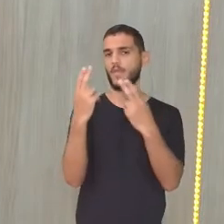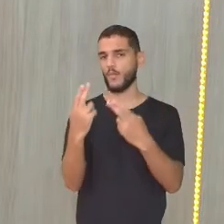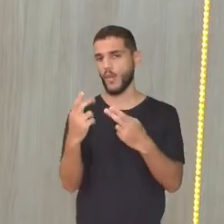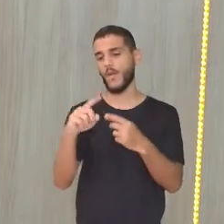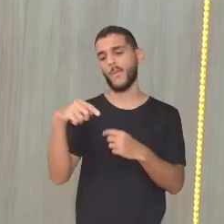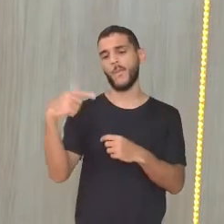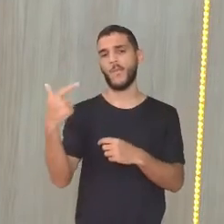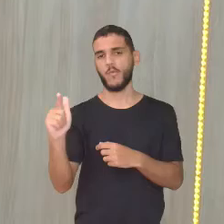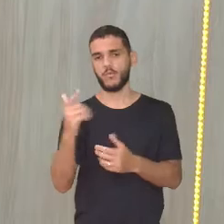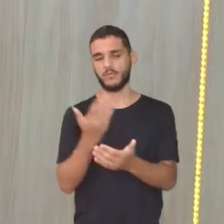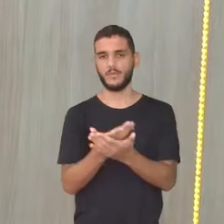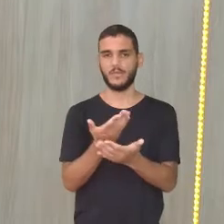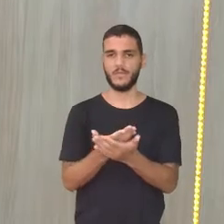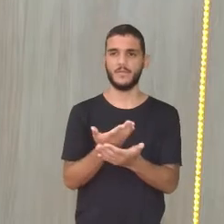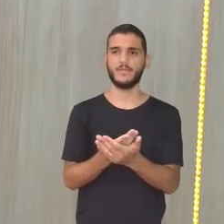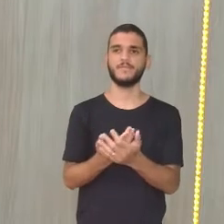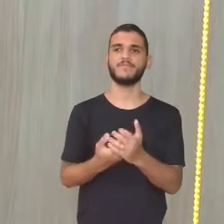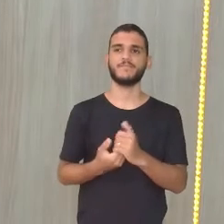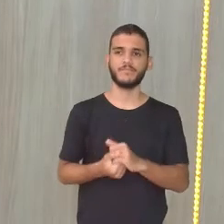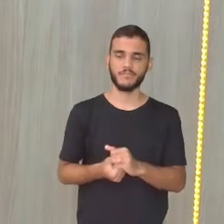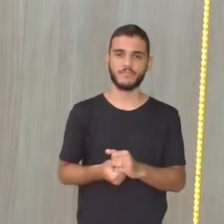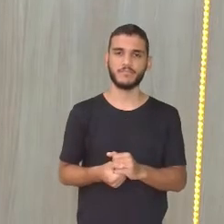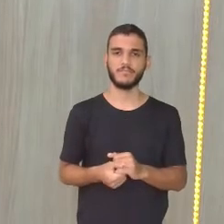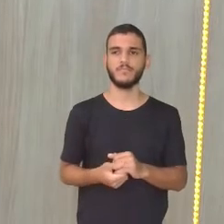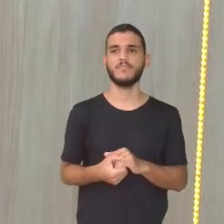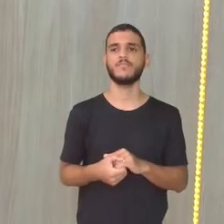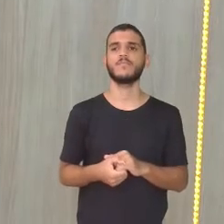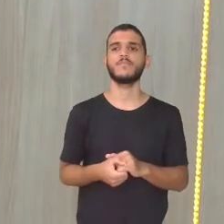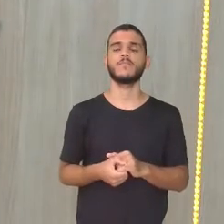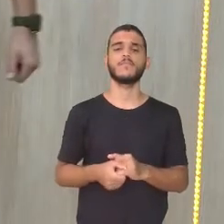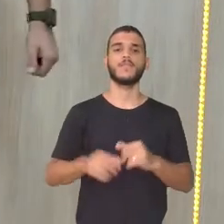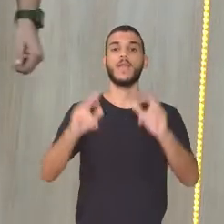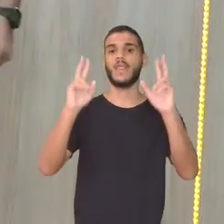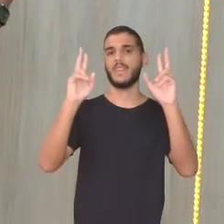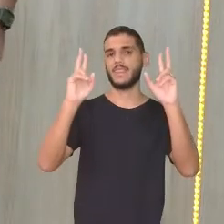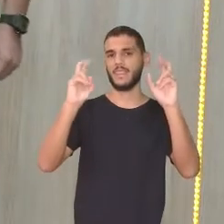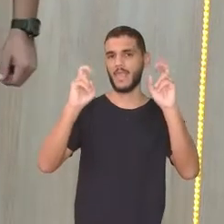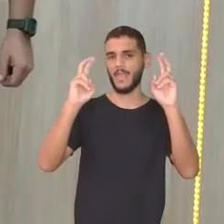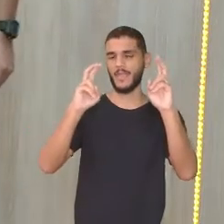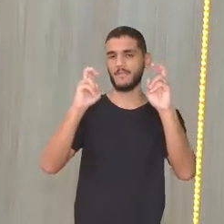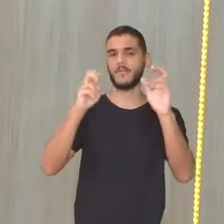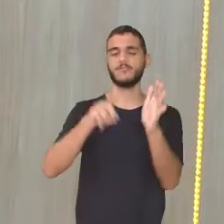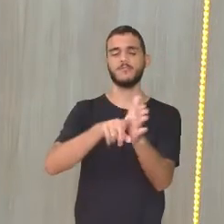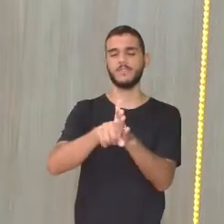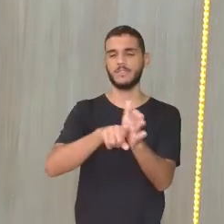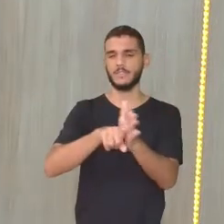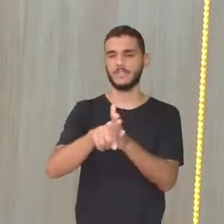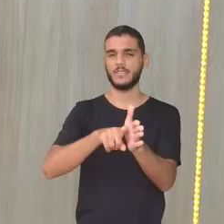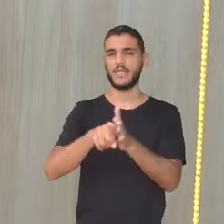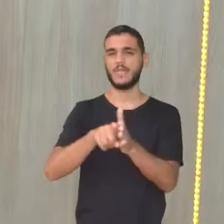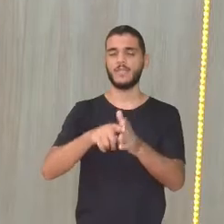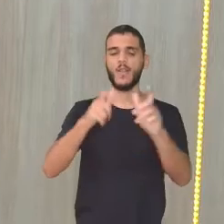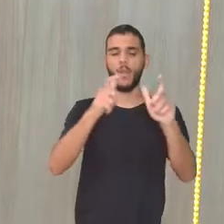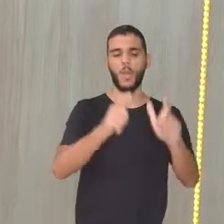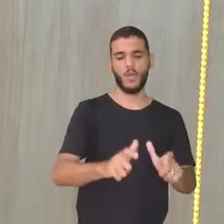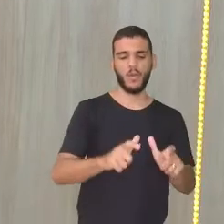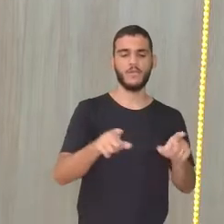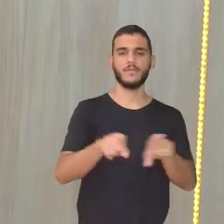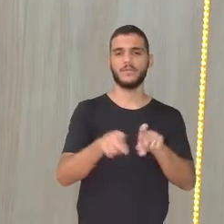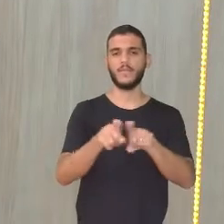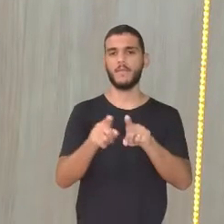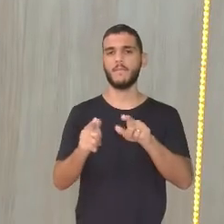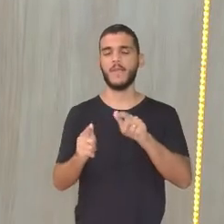temas para, ficou até redundante aí, né, temas para análise local e global. Então, na aula passada a